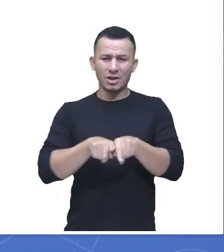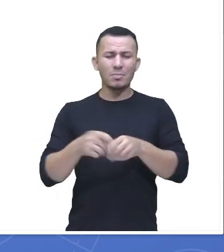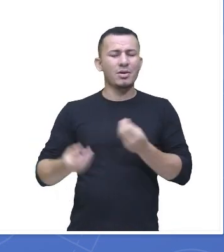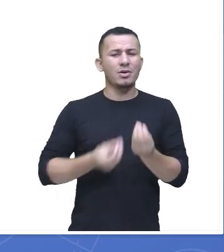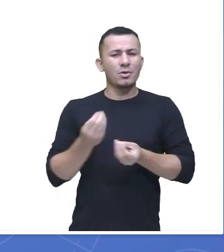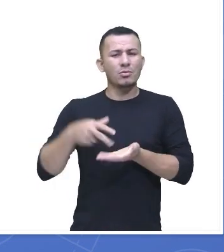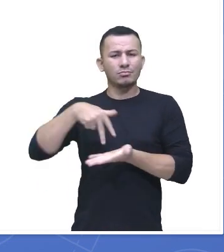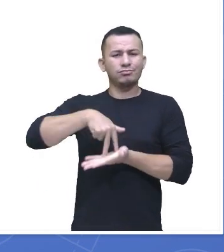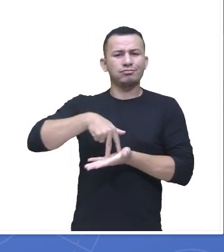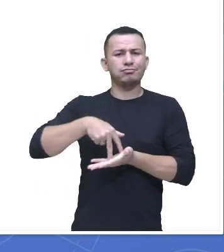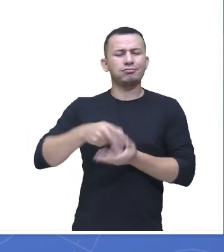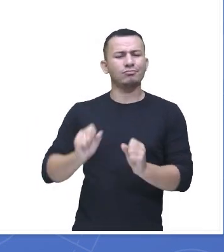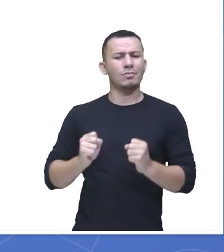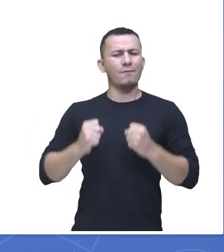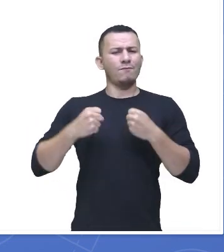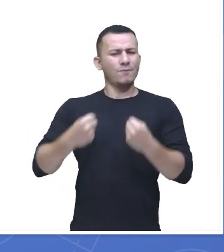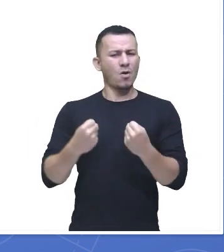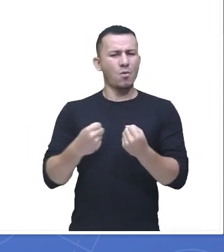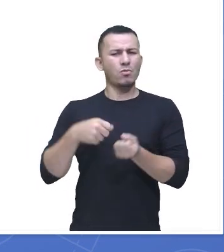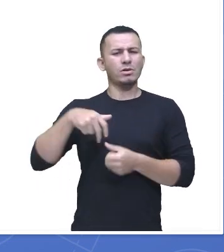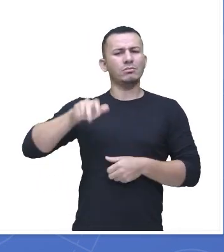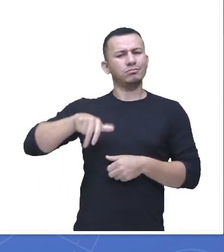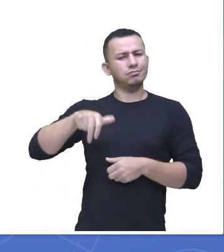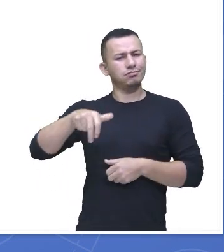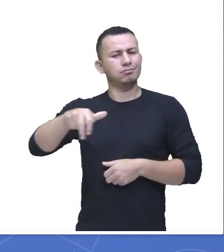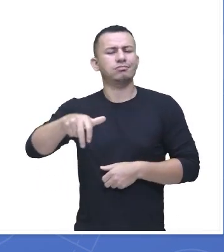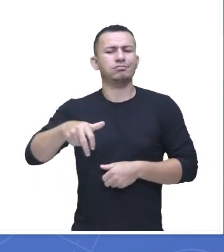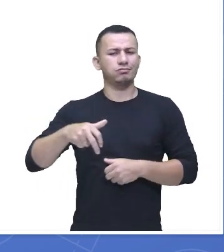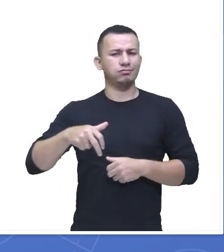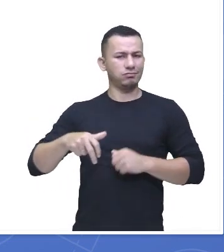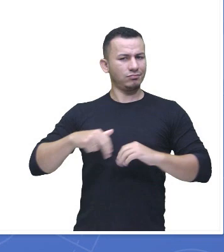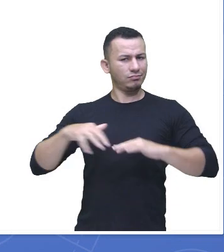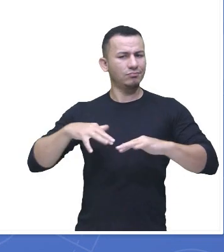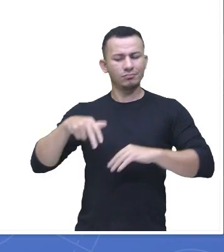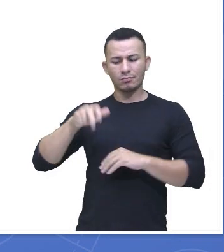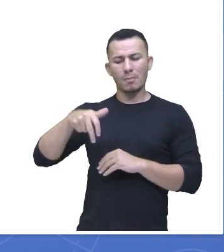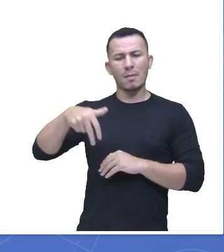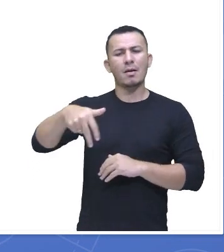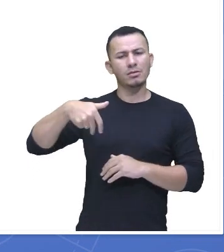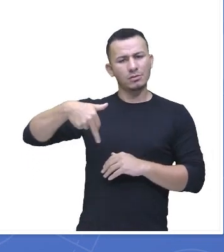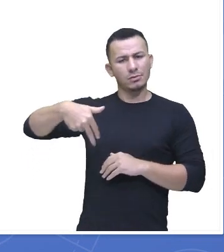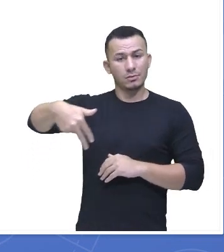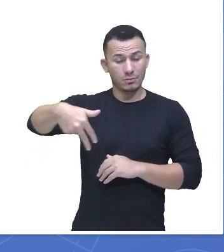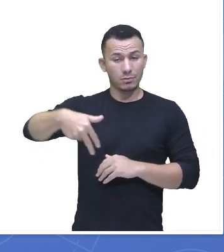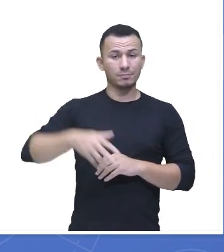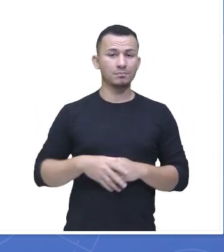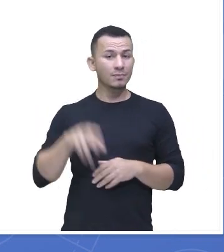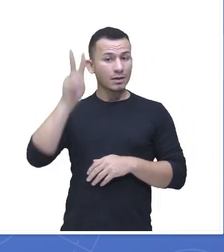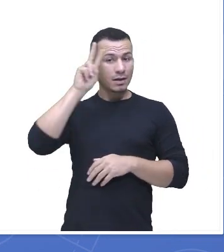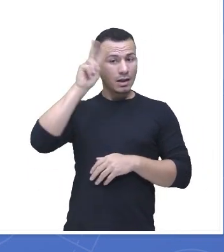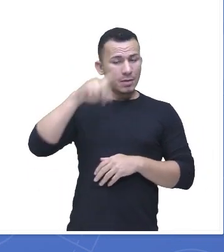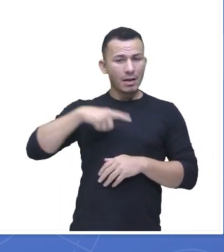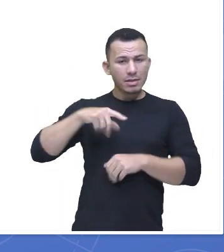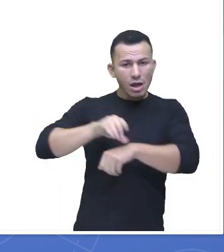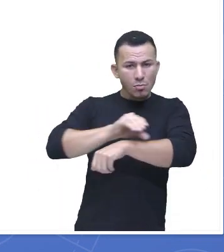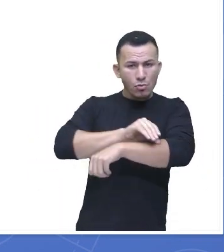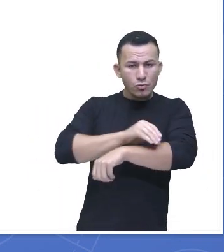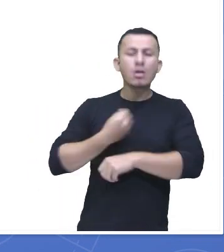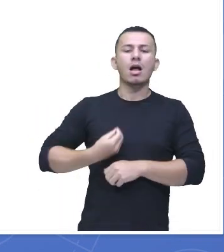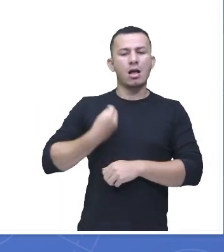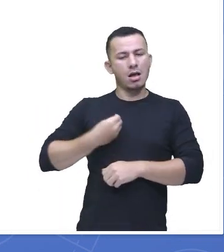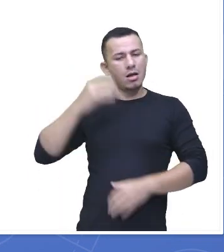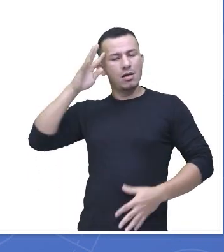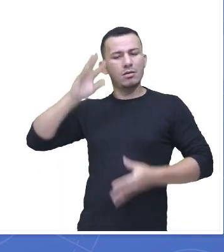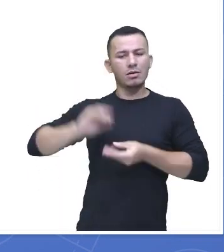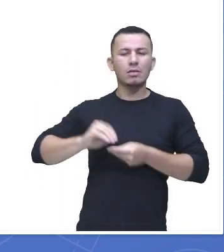a gente de pé, para fazer a gente caminhar. Lembrem-se, aonde tem músculo tem movimento,